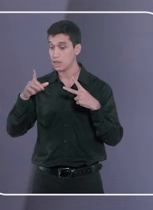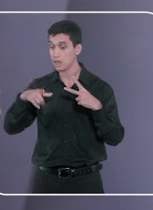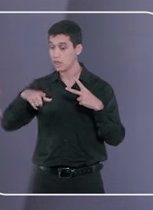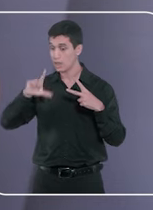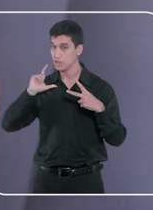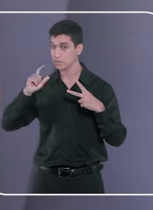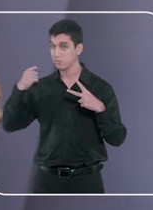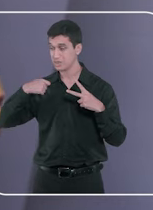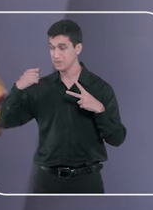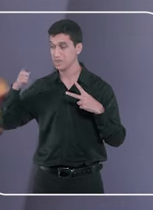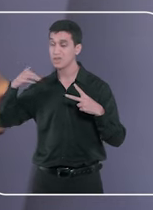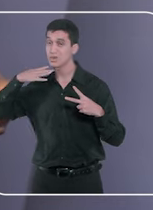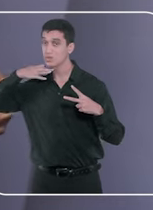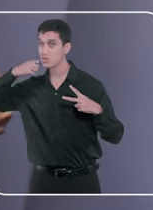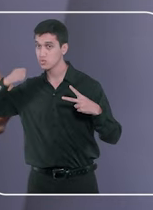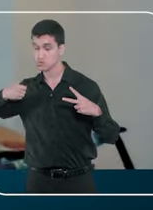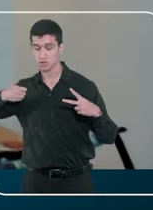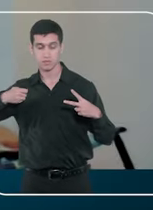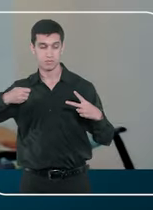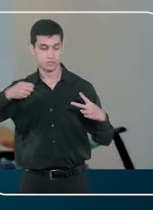ambos sejam realizados?